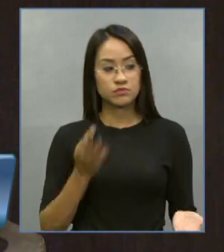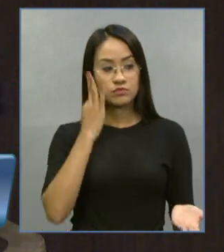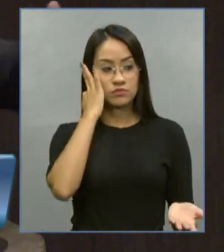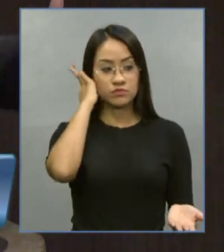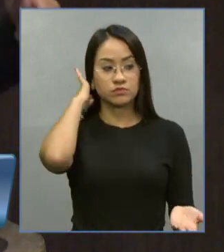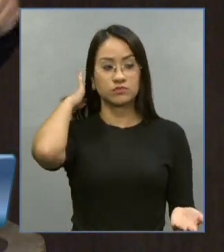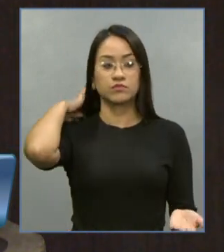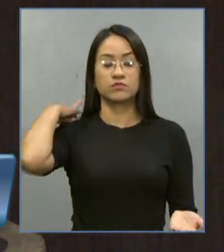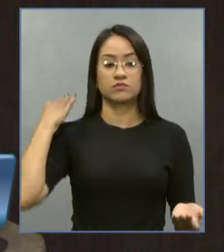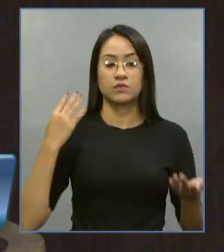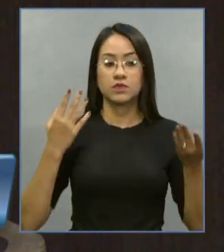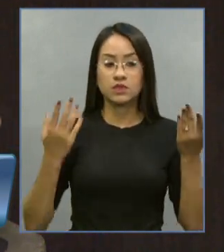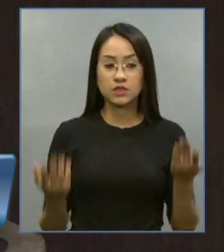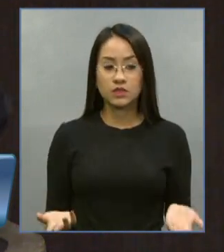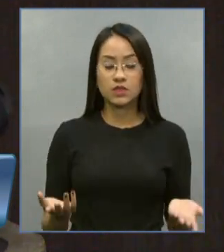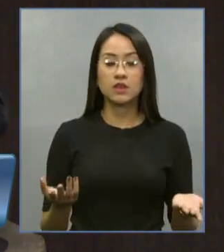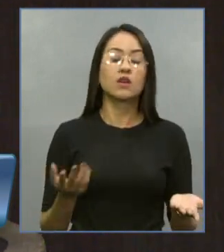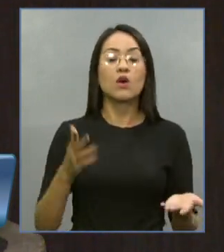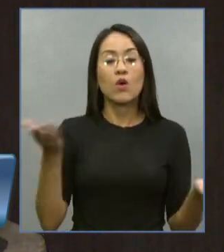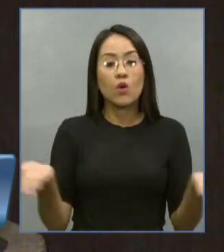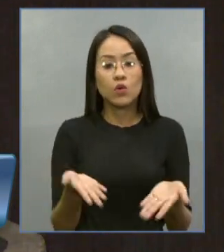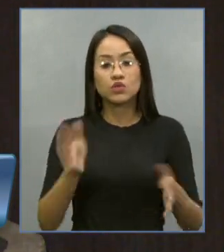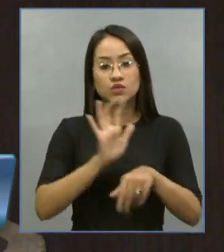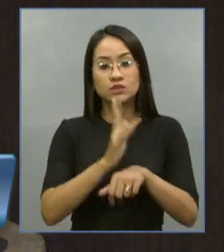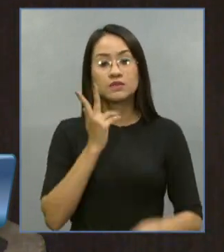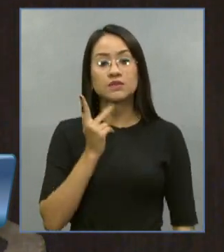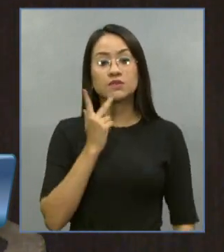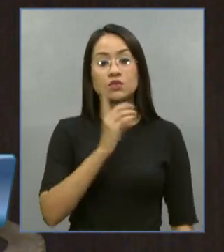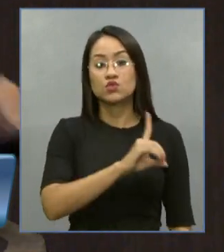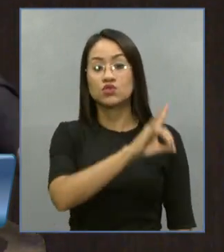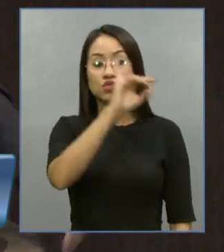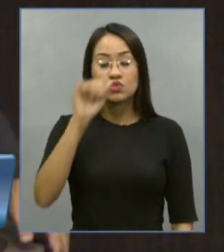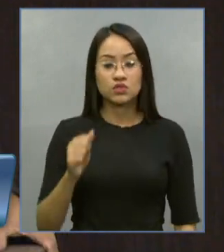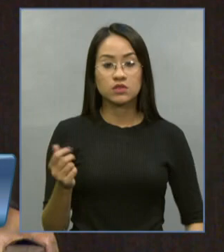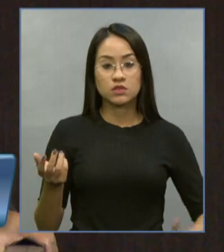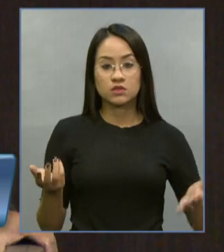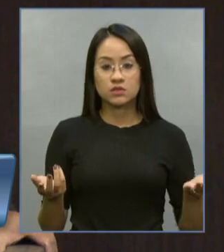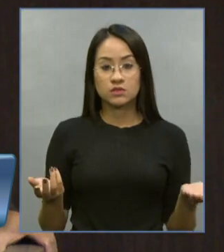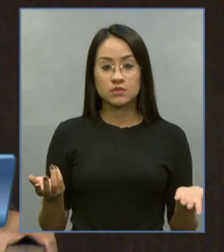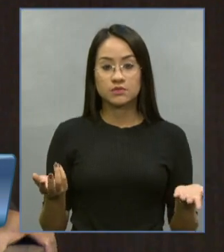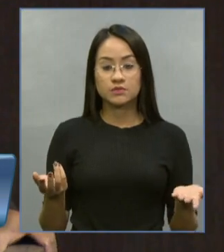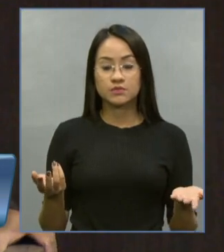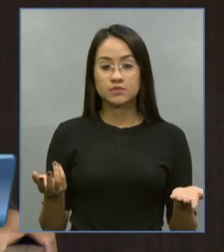primeira infância. Hoje o Ceará, na data de hoje, o Ceará está sediando, inclusive,